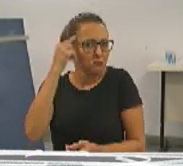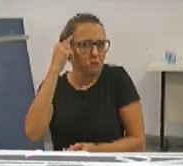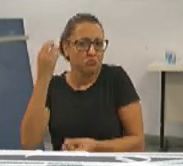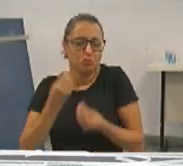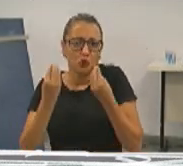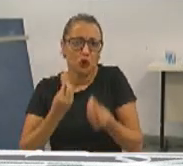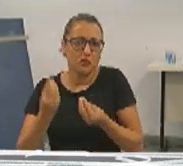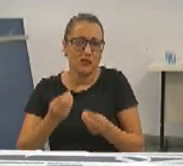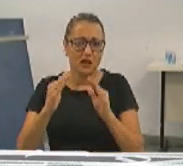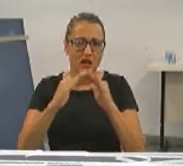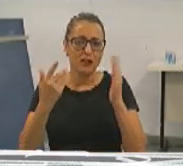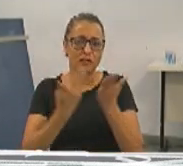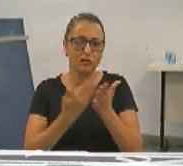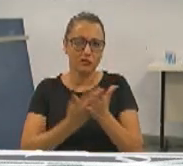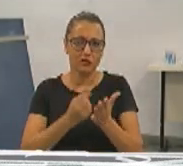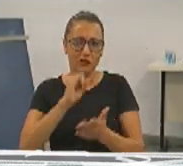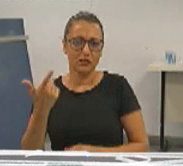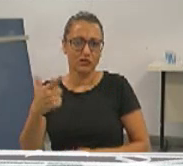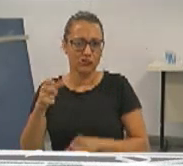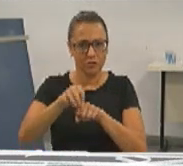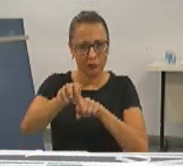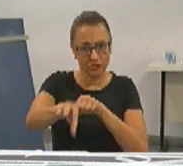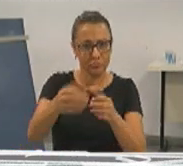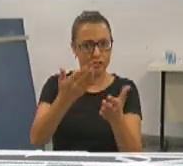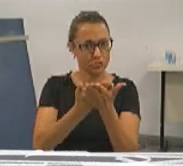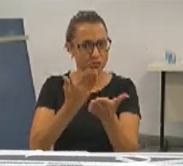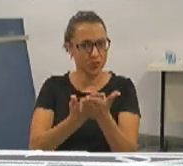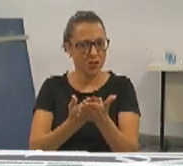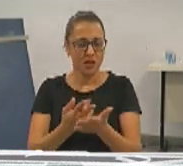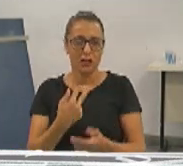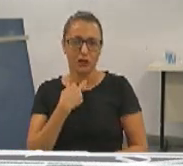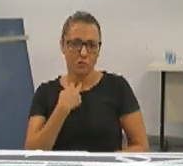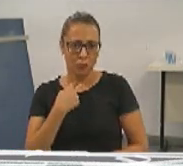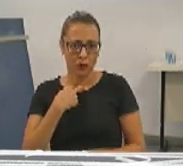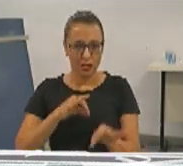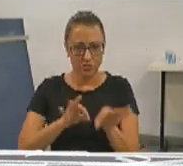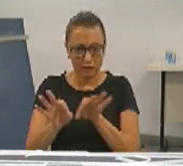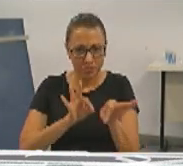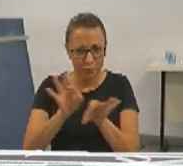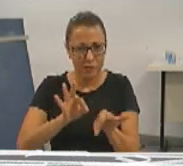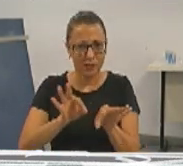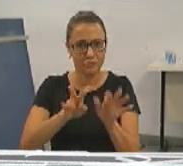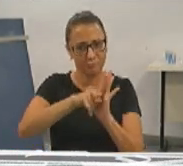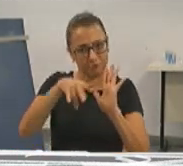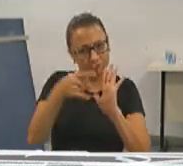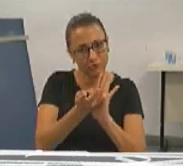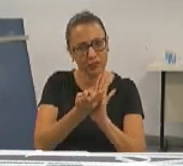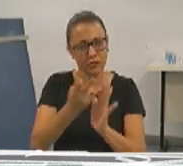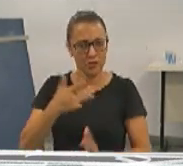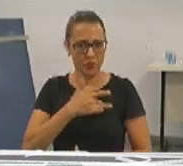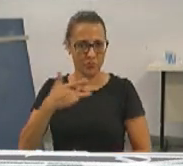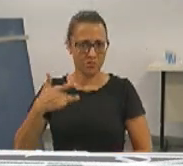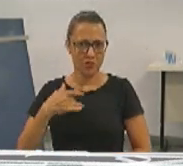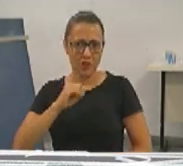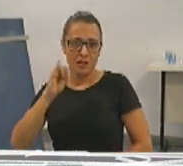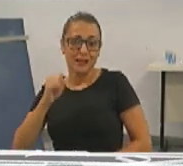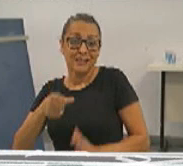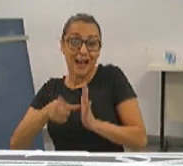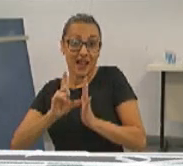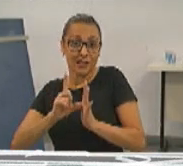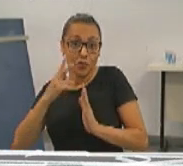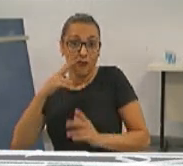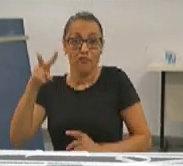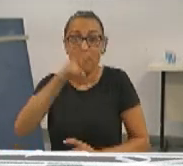reorganização das atividades de ensino e pesquisa. Não se pode planejar a formação de novos e especializados profissionais de saúde sem visualizar melhor a